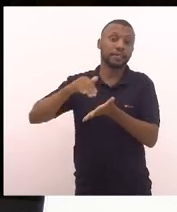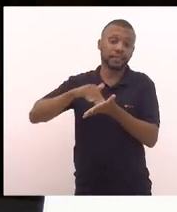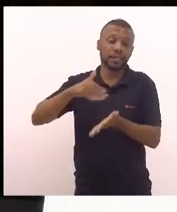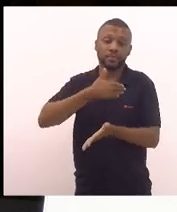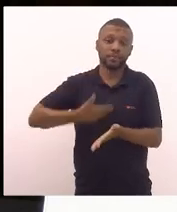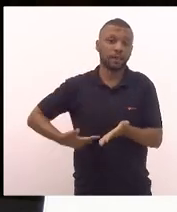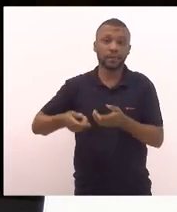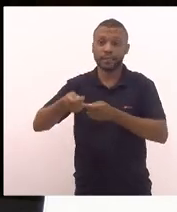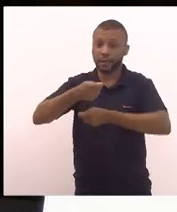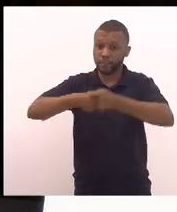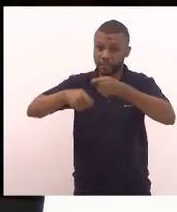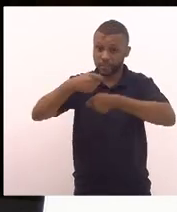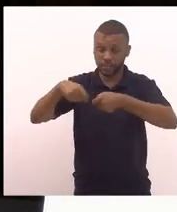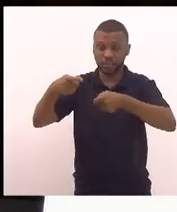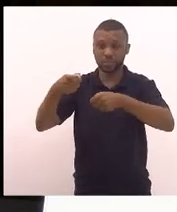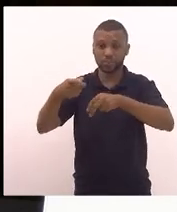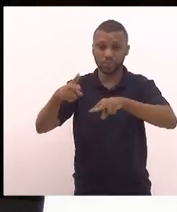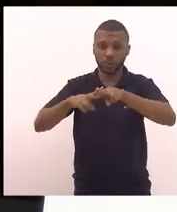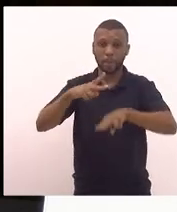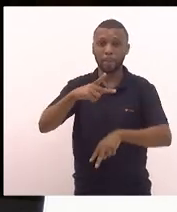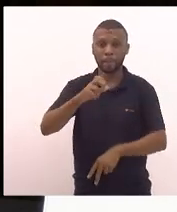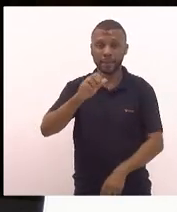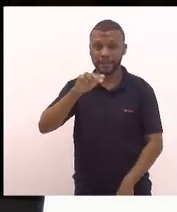de Administração Penitenciária.